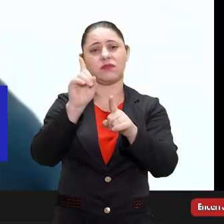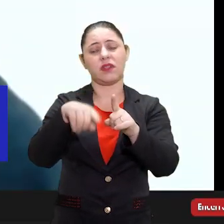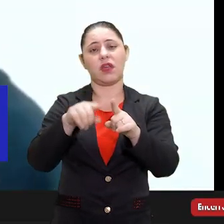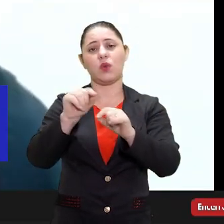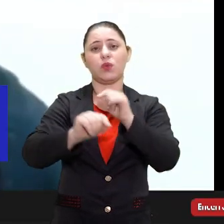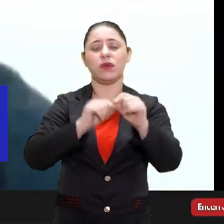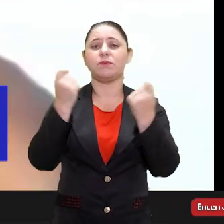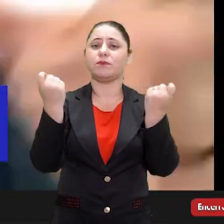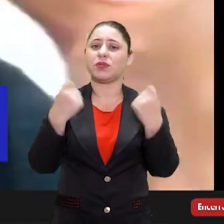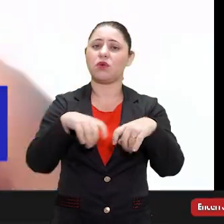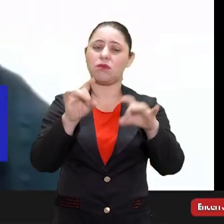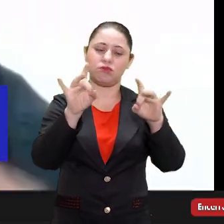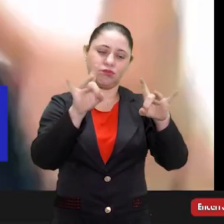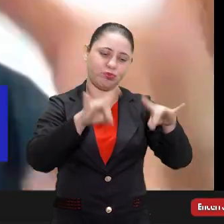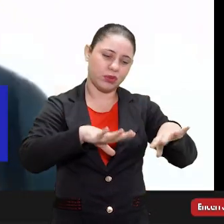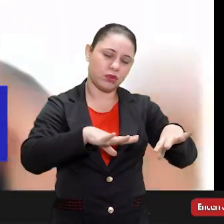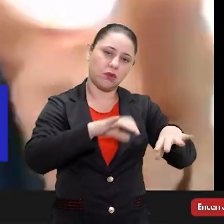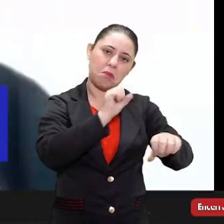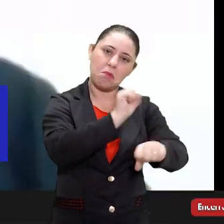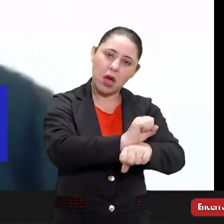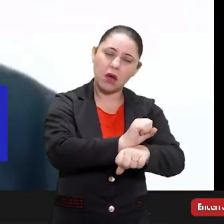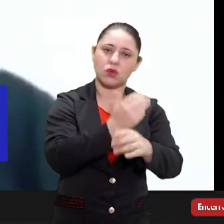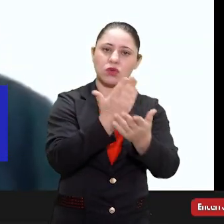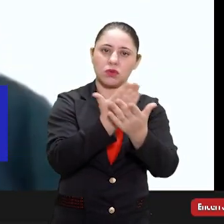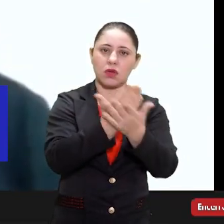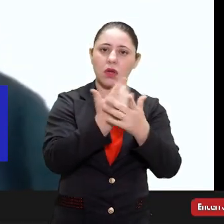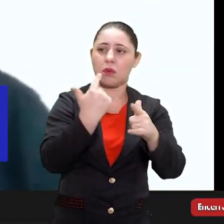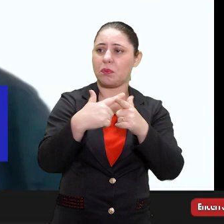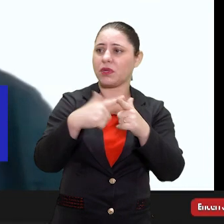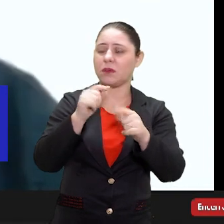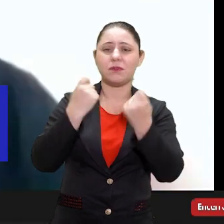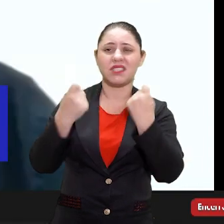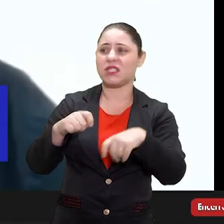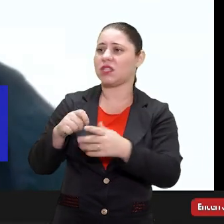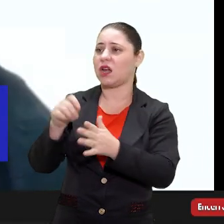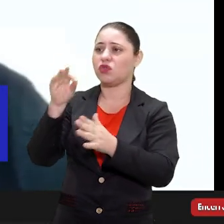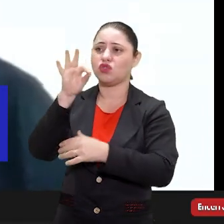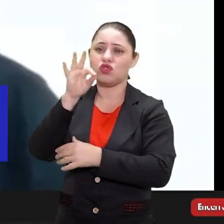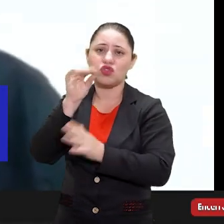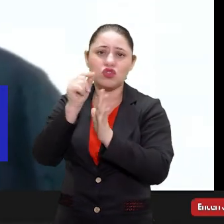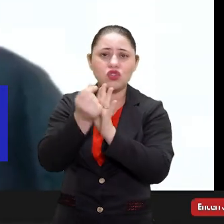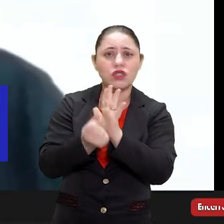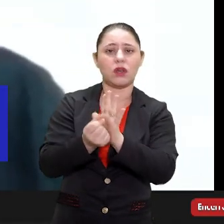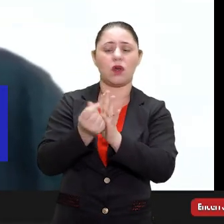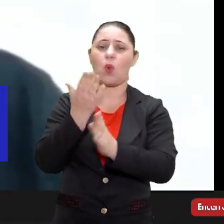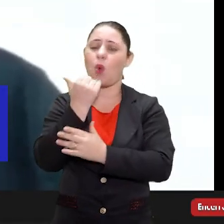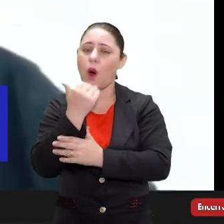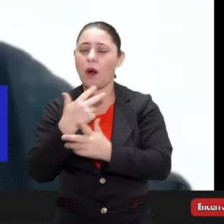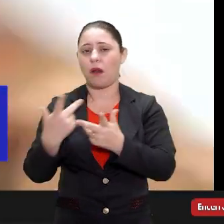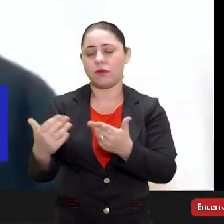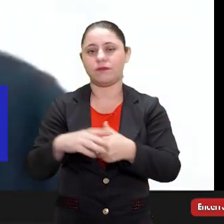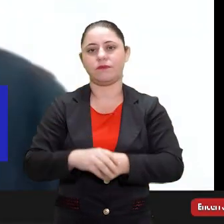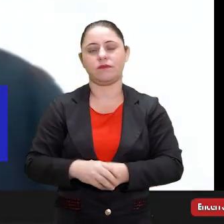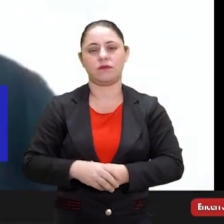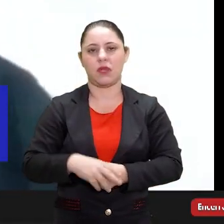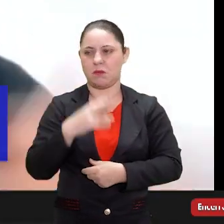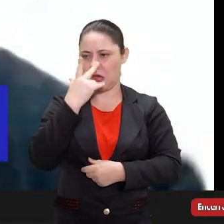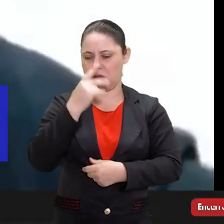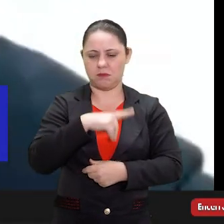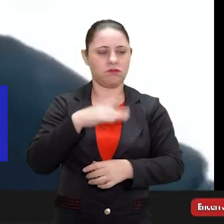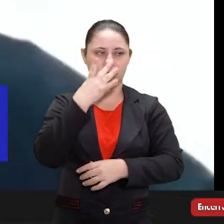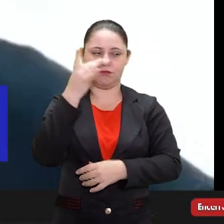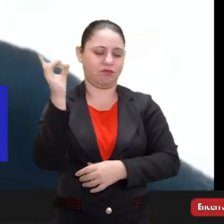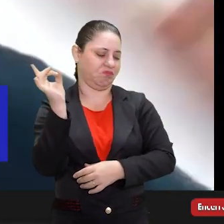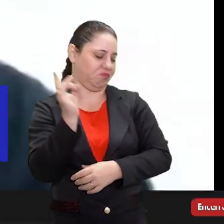tecnológicos necessários para acompanhar o ensino remoto, ou até mesmo tiveram que deixar de estudar